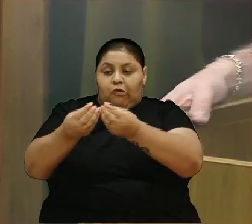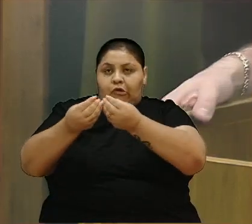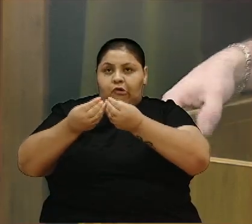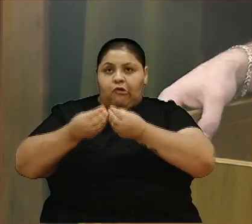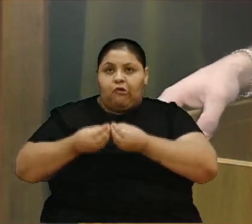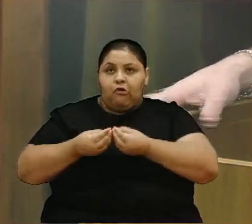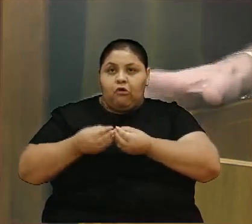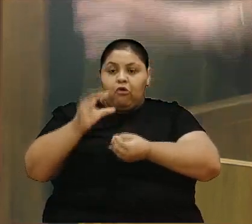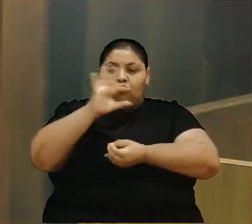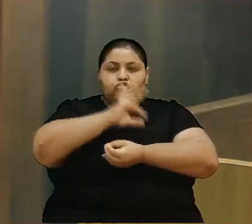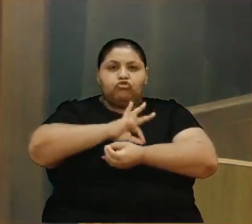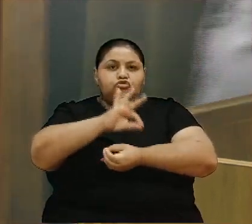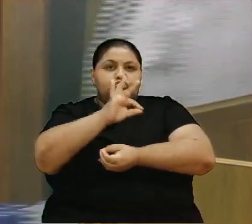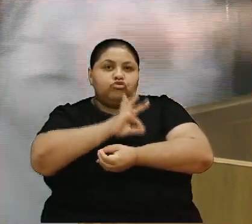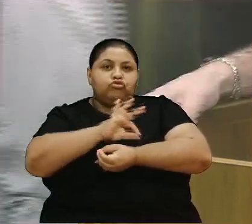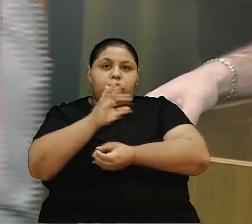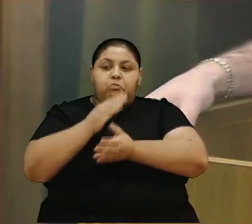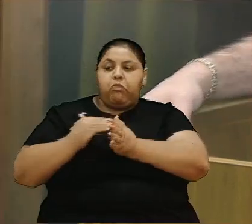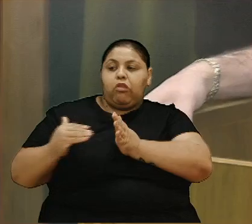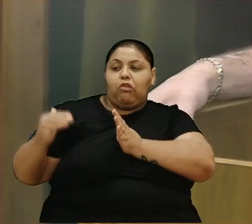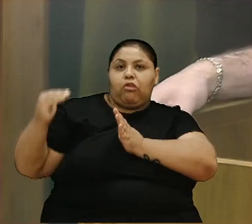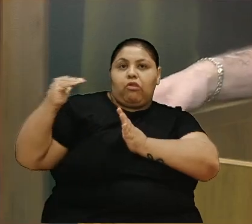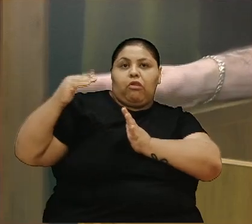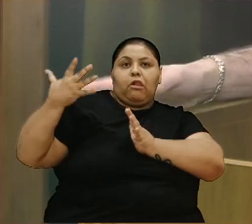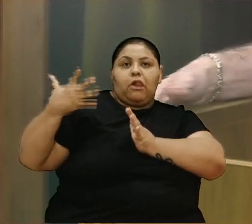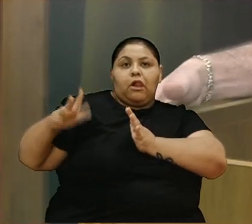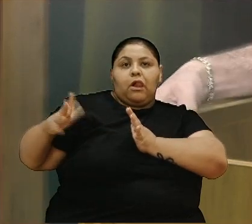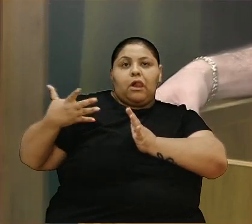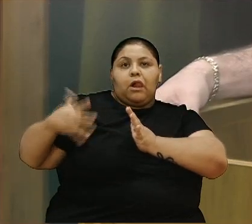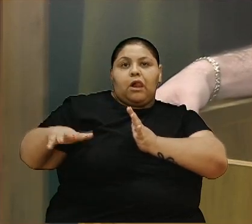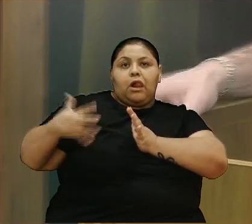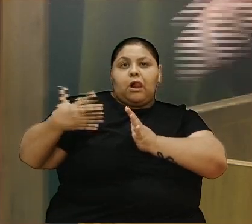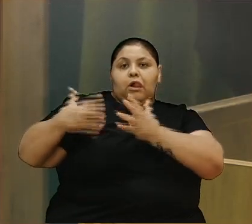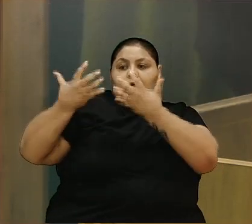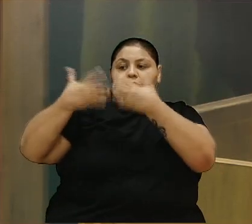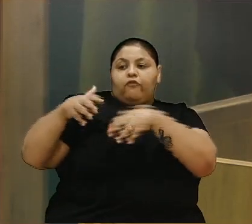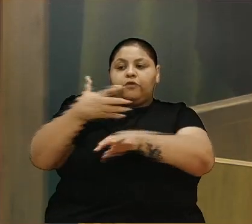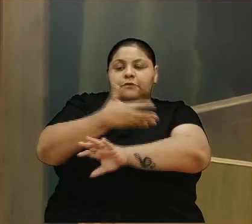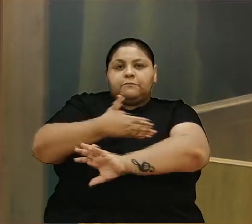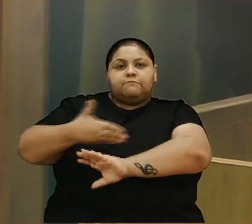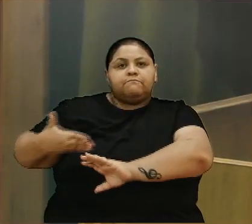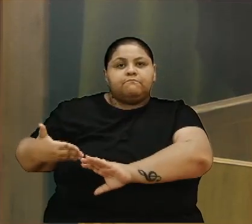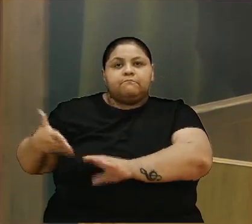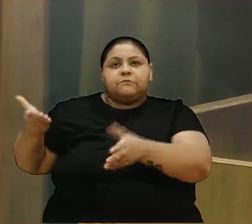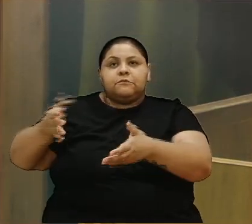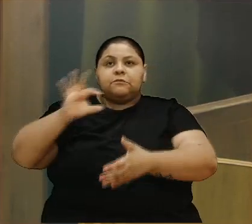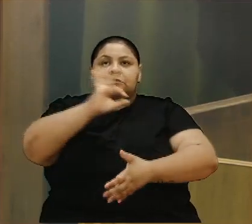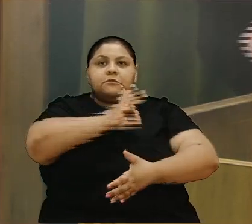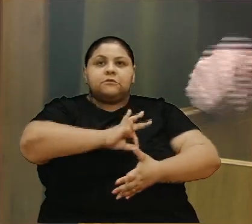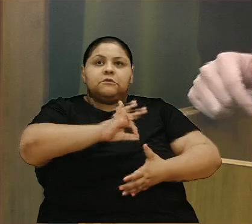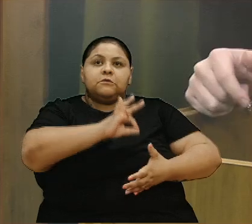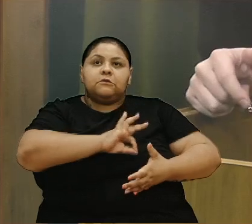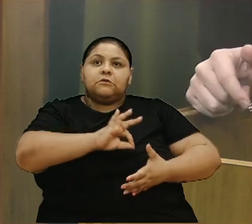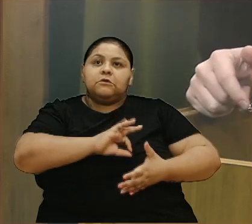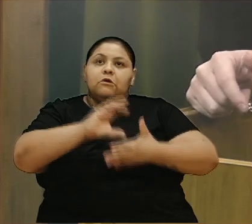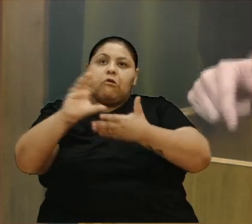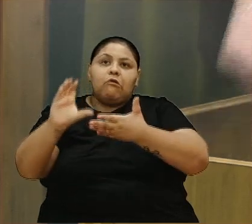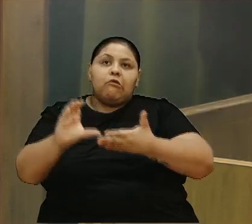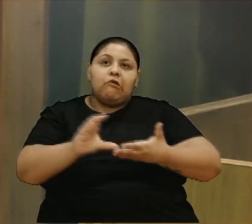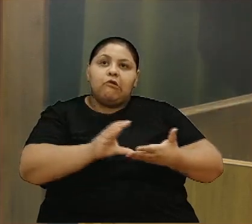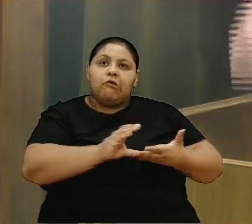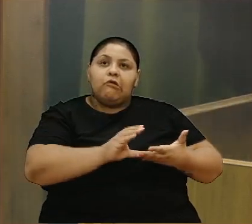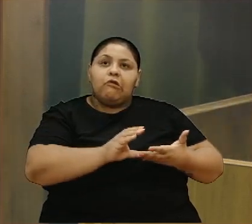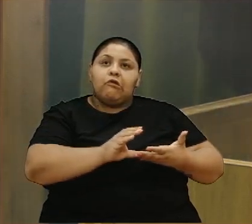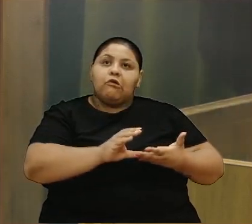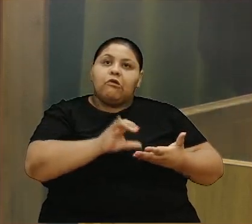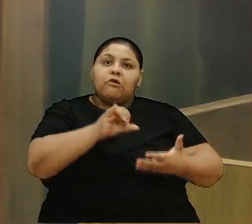super salários da elite do funcionalismo público, eles já recebem por verbas indenizatórias. Que